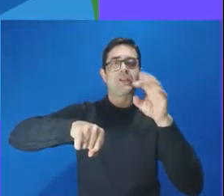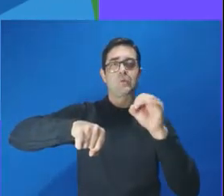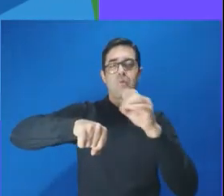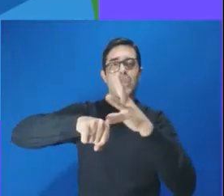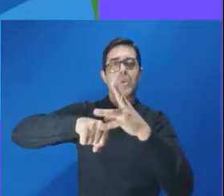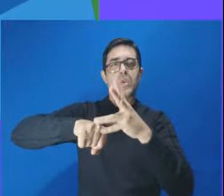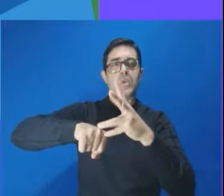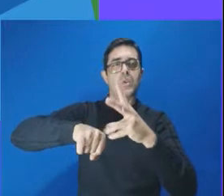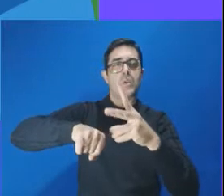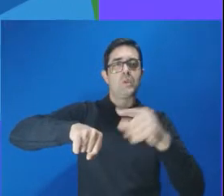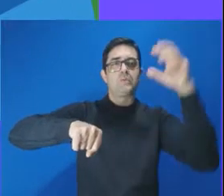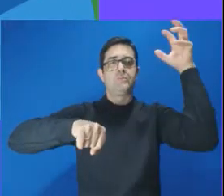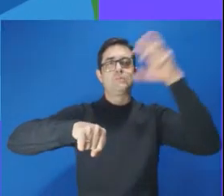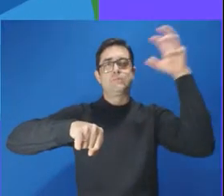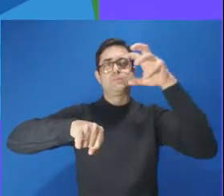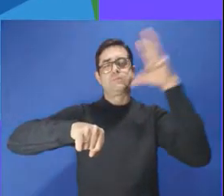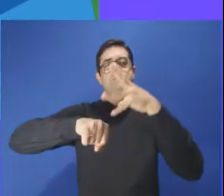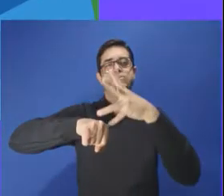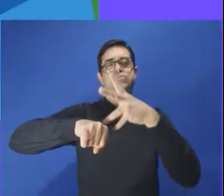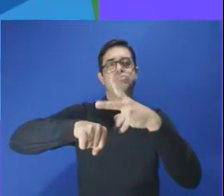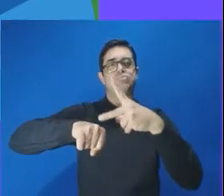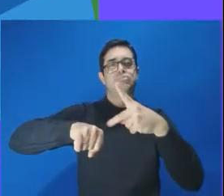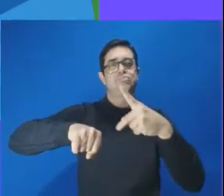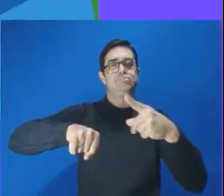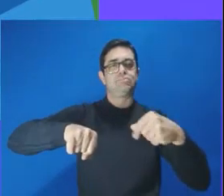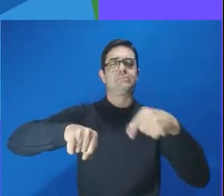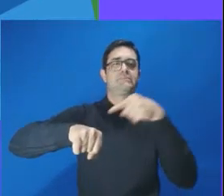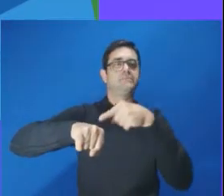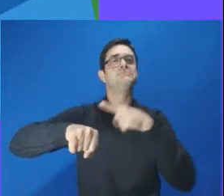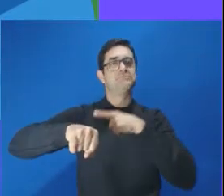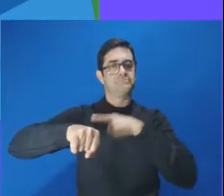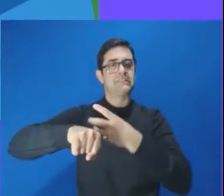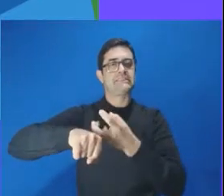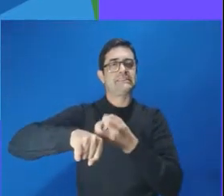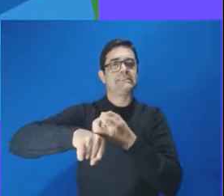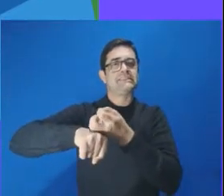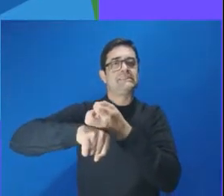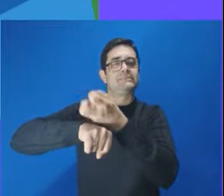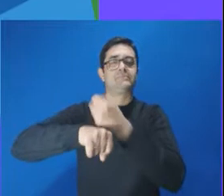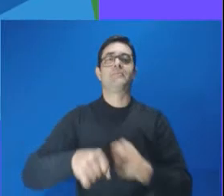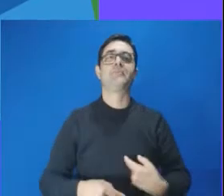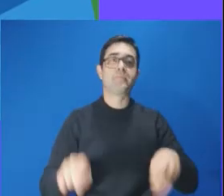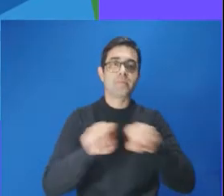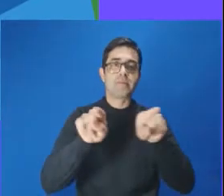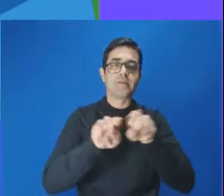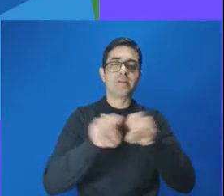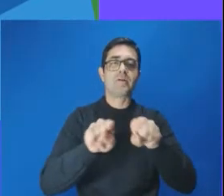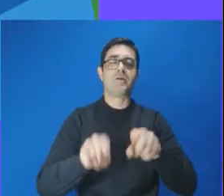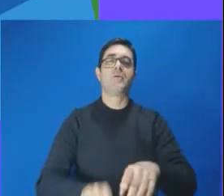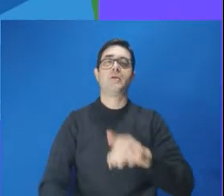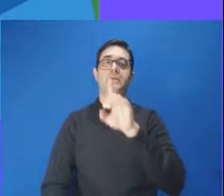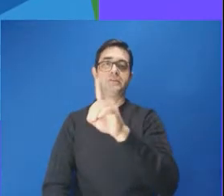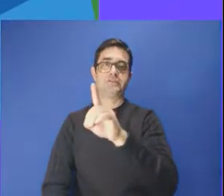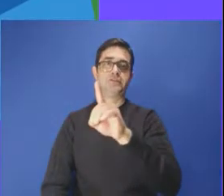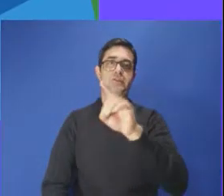e isso vai corroer a superfície. Outros óxidos de nitrogênio, inclusive o próprio dióxido de nitrogênio, compõem, né,